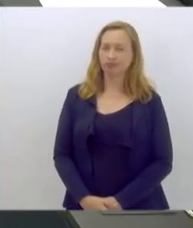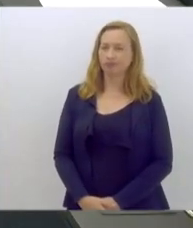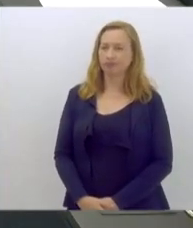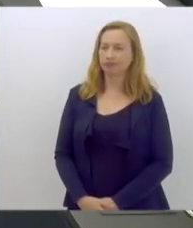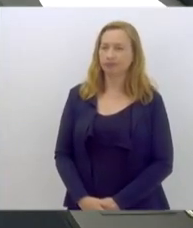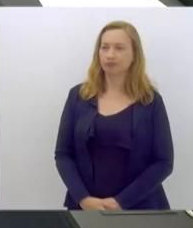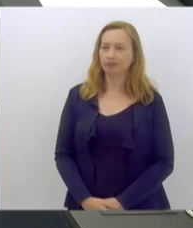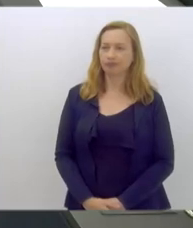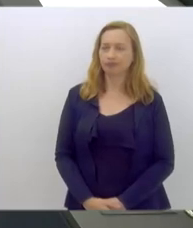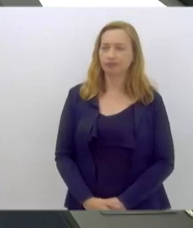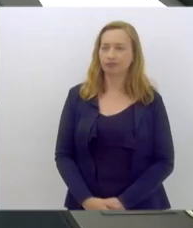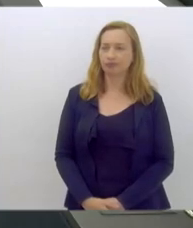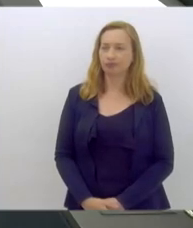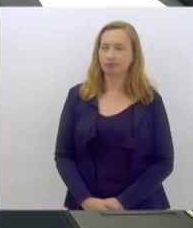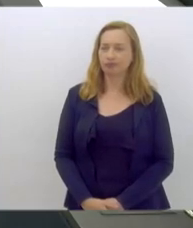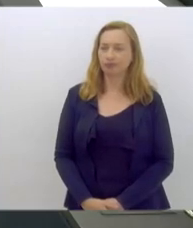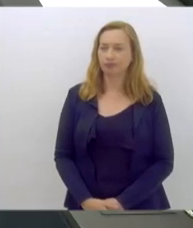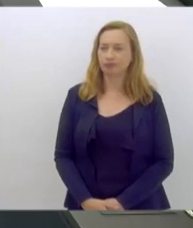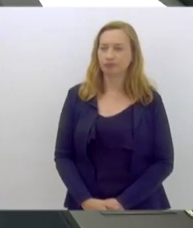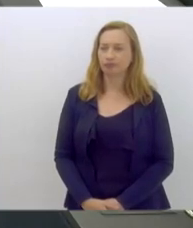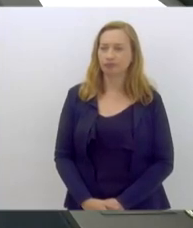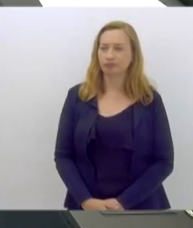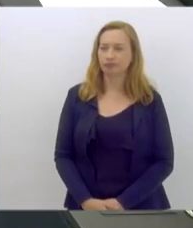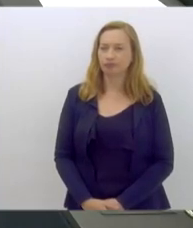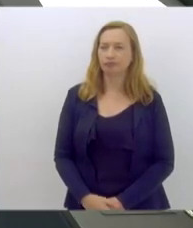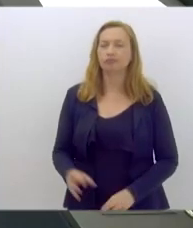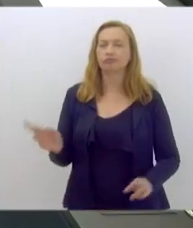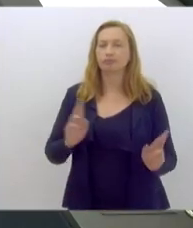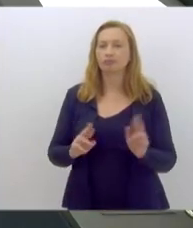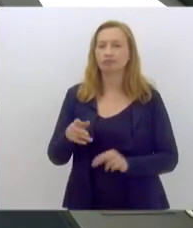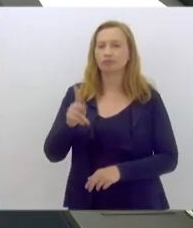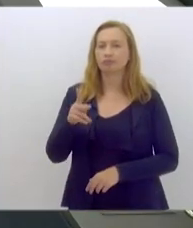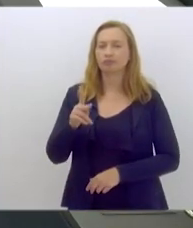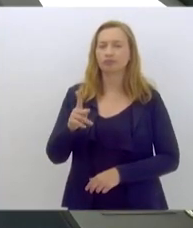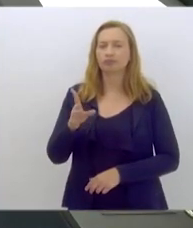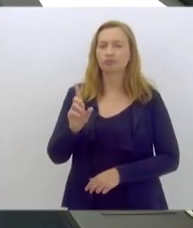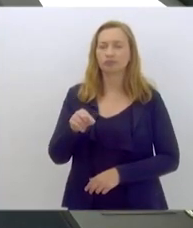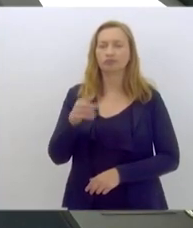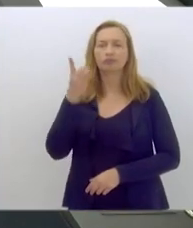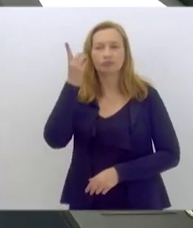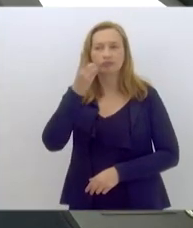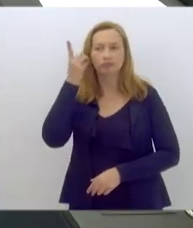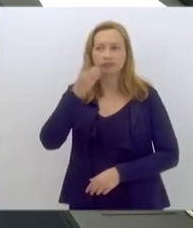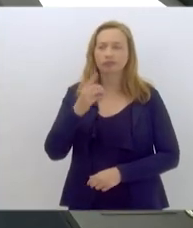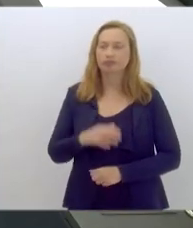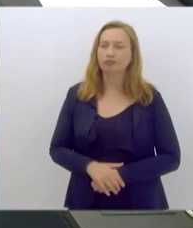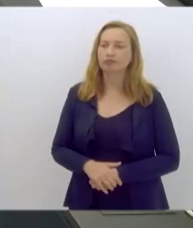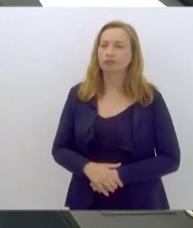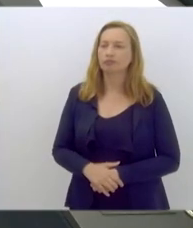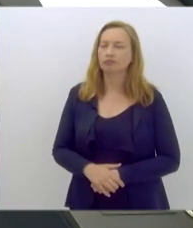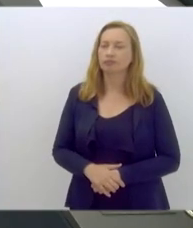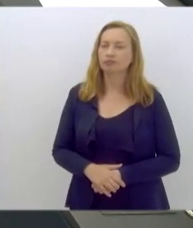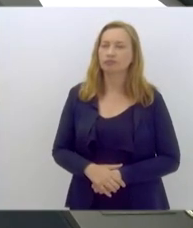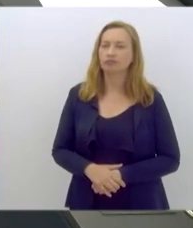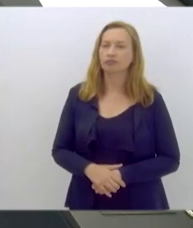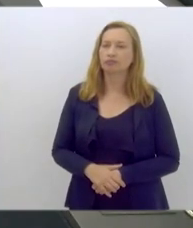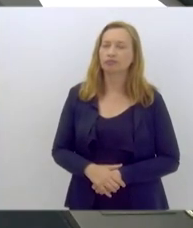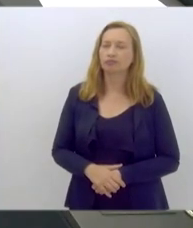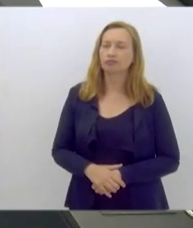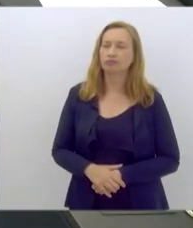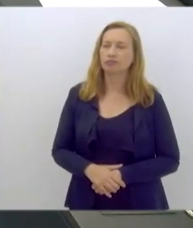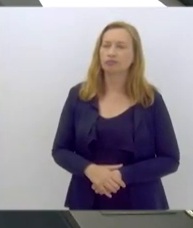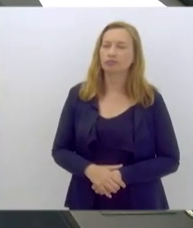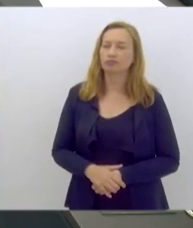acho que faltou somente é com relação aos né deputada quando a gente faz a estimativa